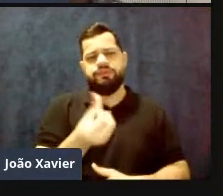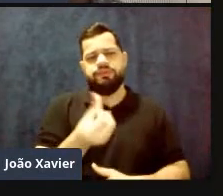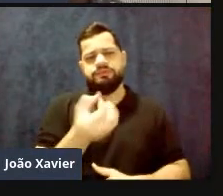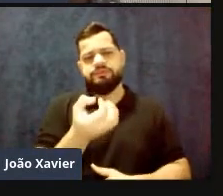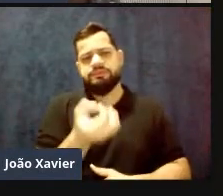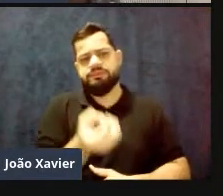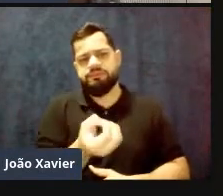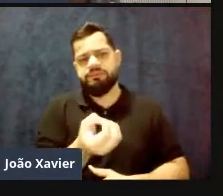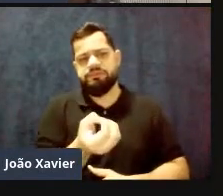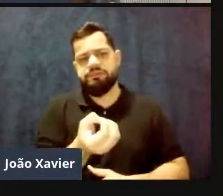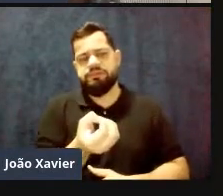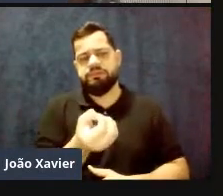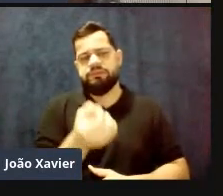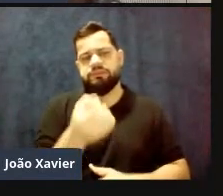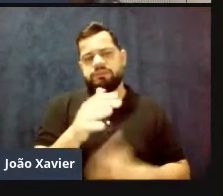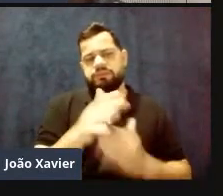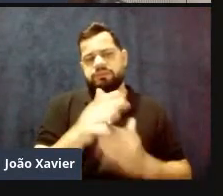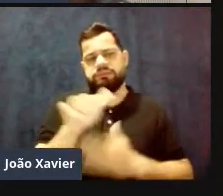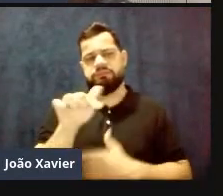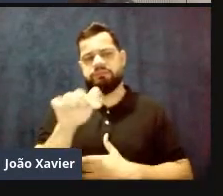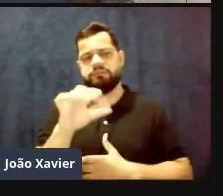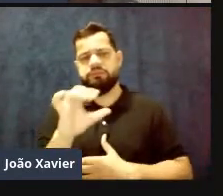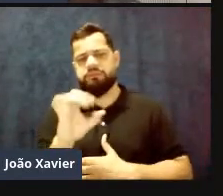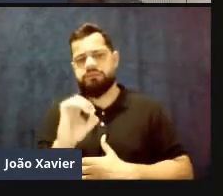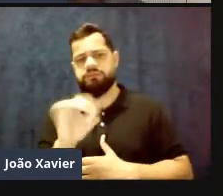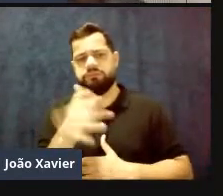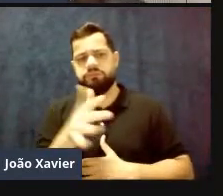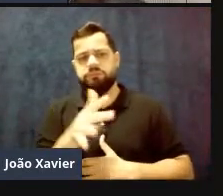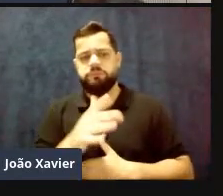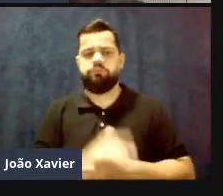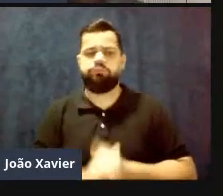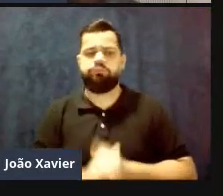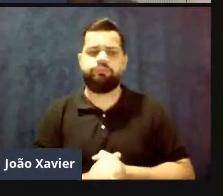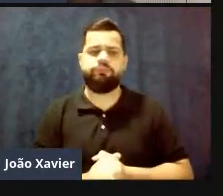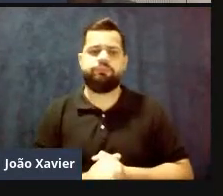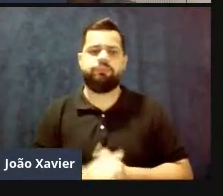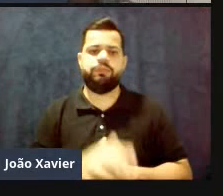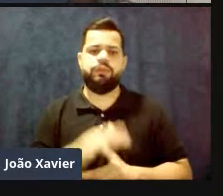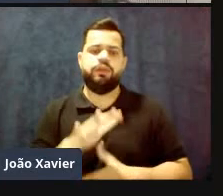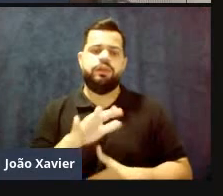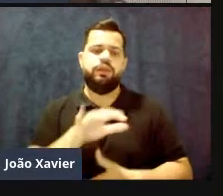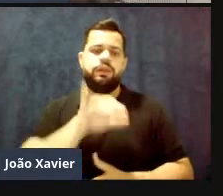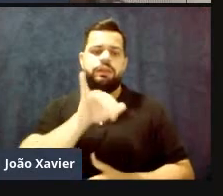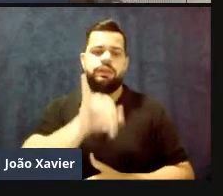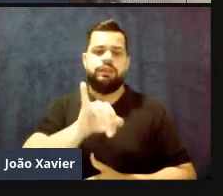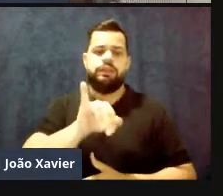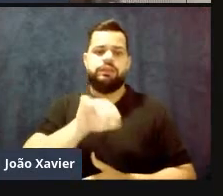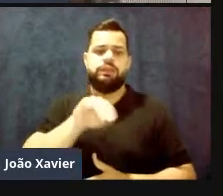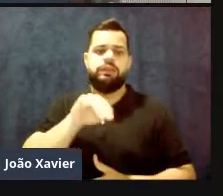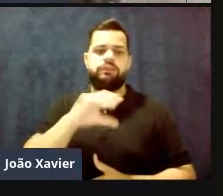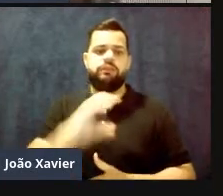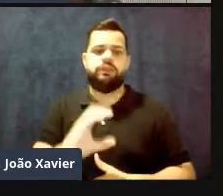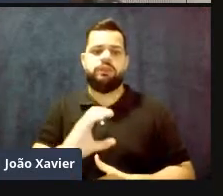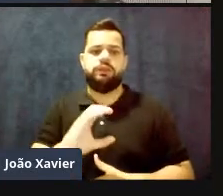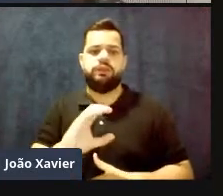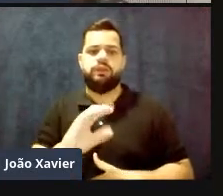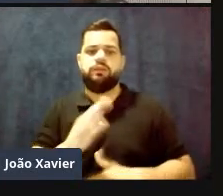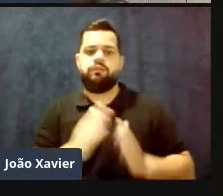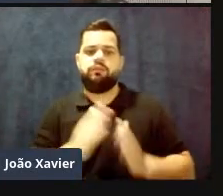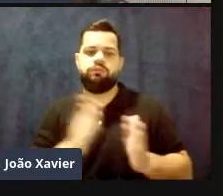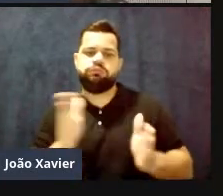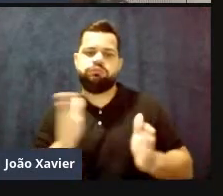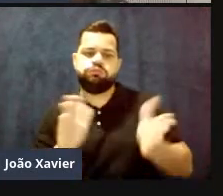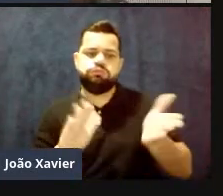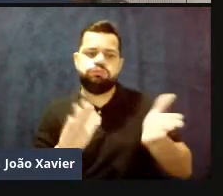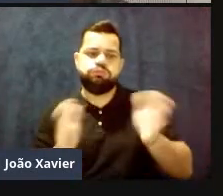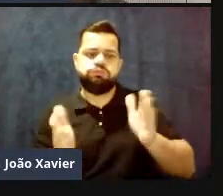né? Os pacientes, eles apresentavam um IMC médio muito arbitrário, alguns com IMC adequado, outros com